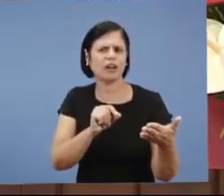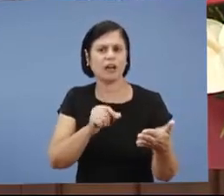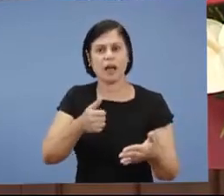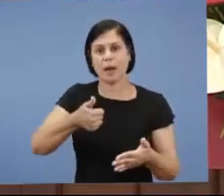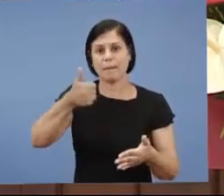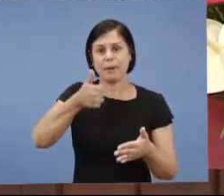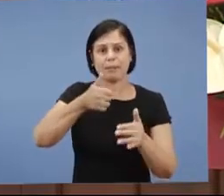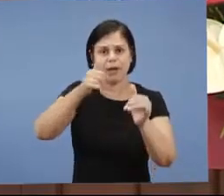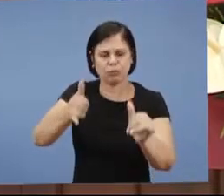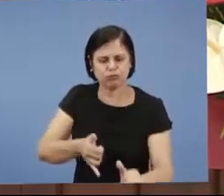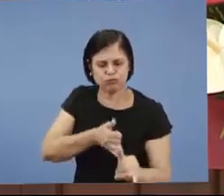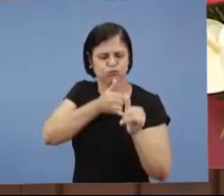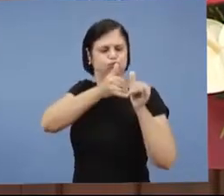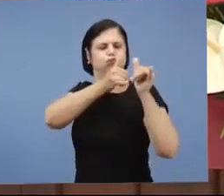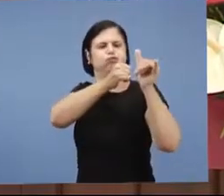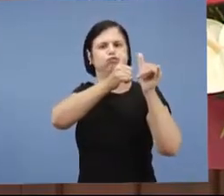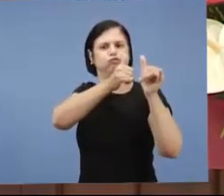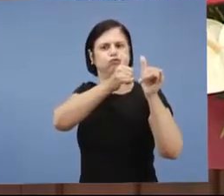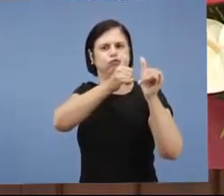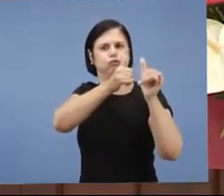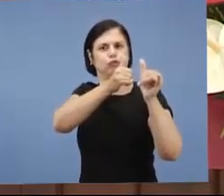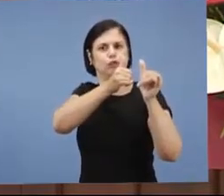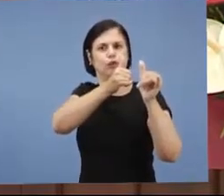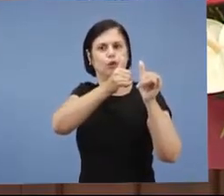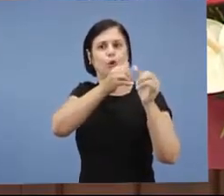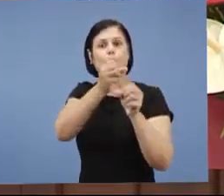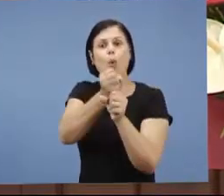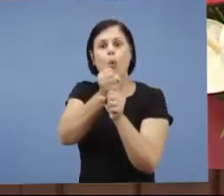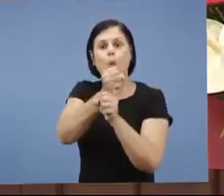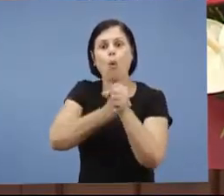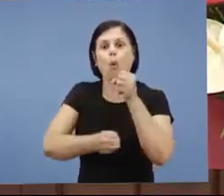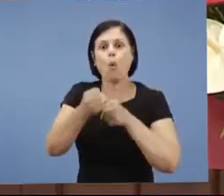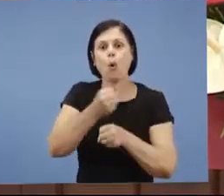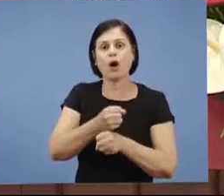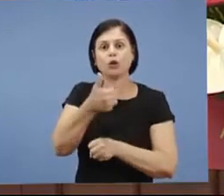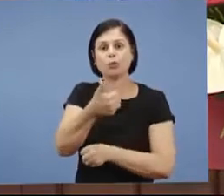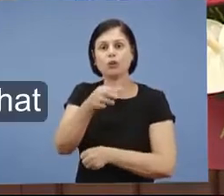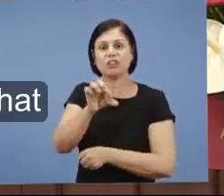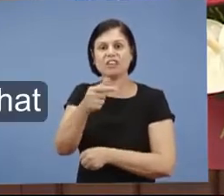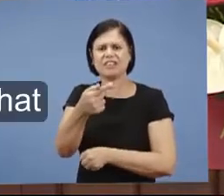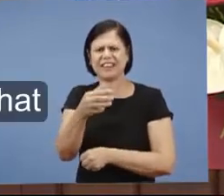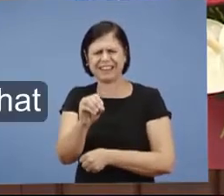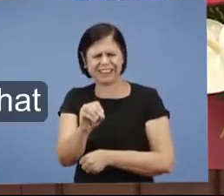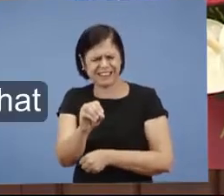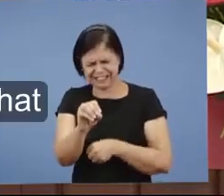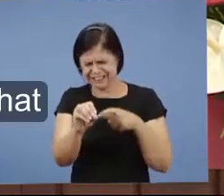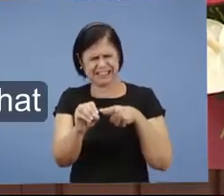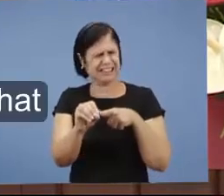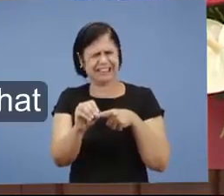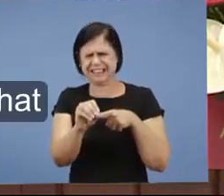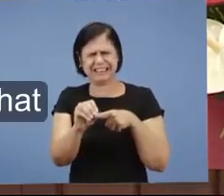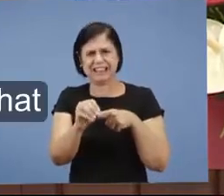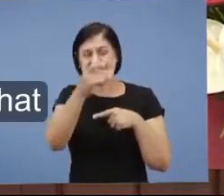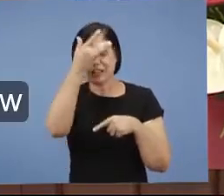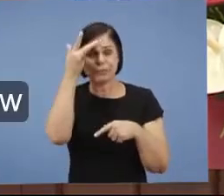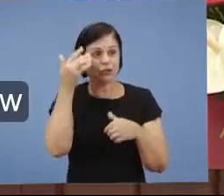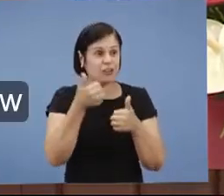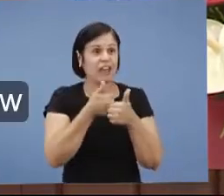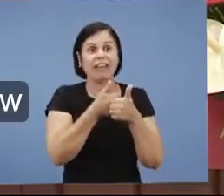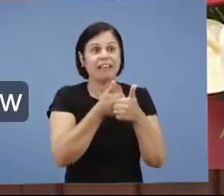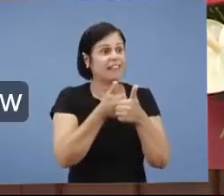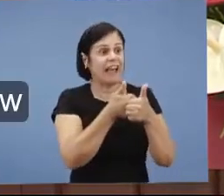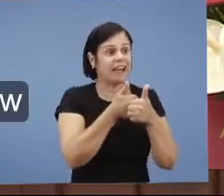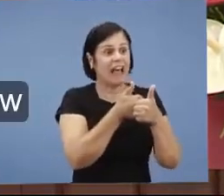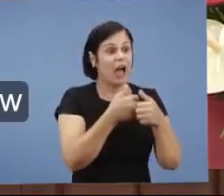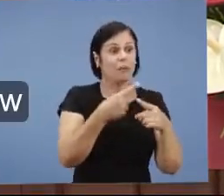a primeira trombeta, não sei qual, tocou no ano 70, 70 de quê? Vou explicar, e as pessoas vão atrás disso, porque